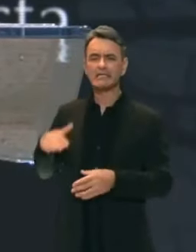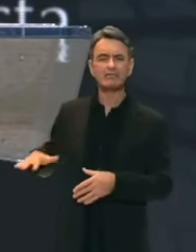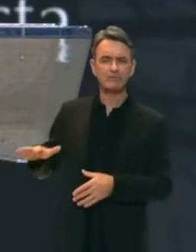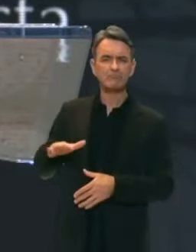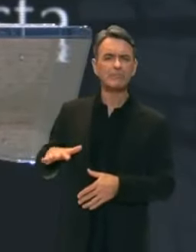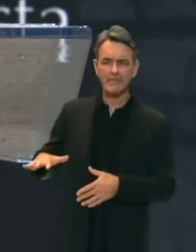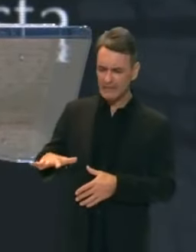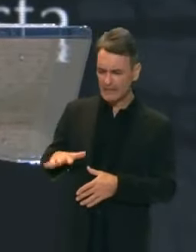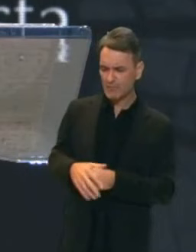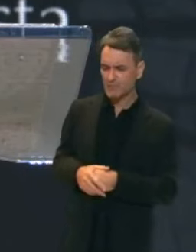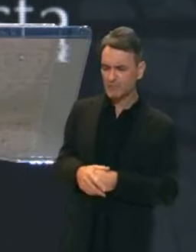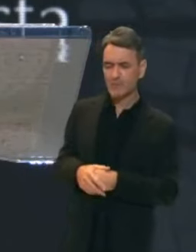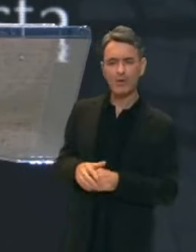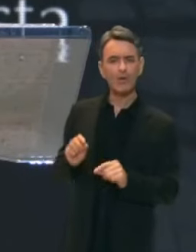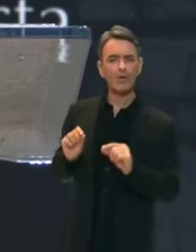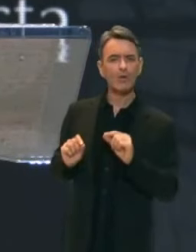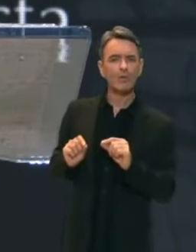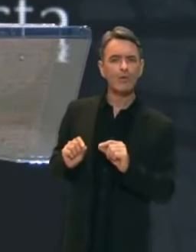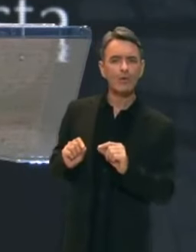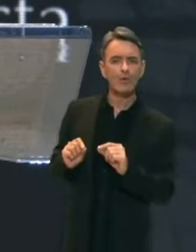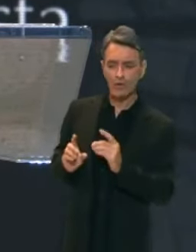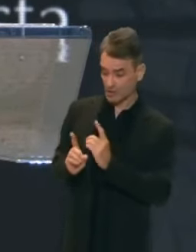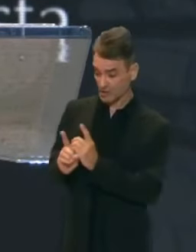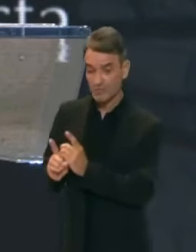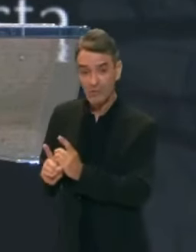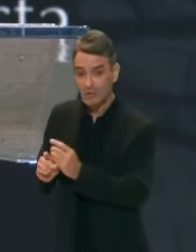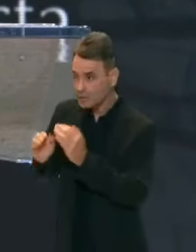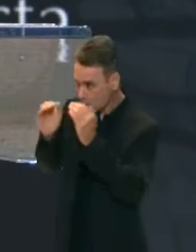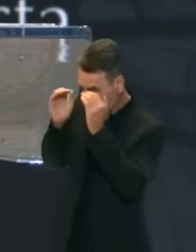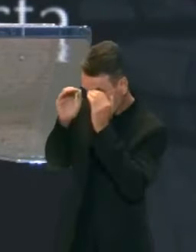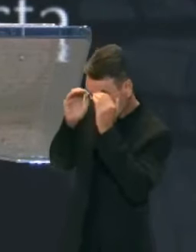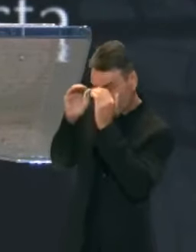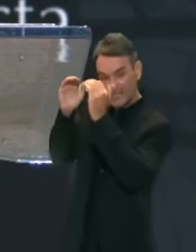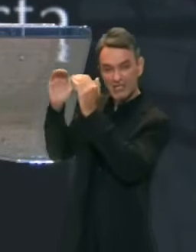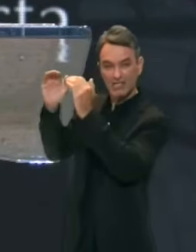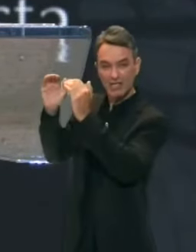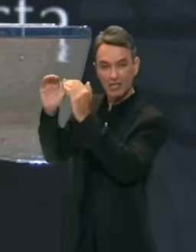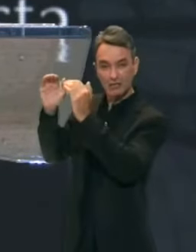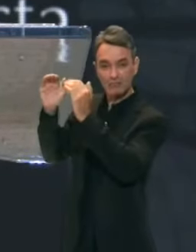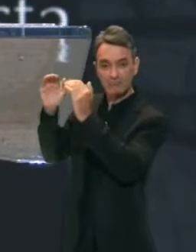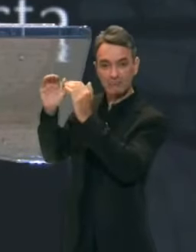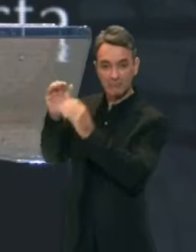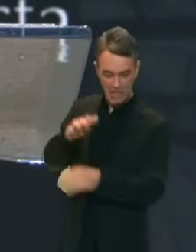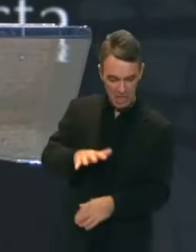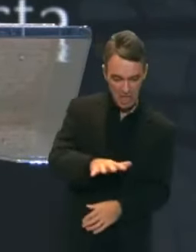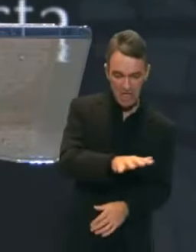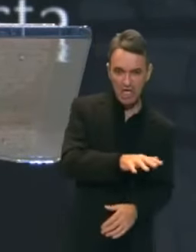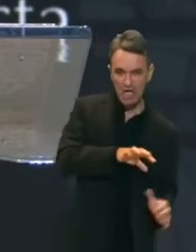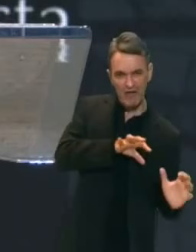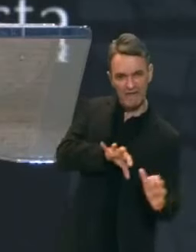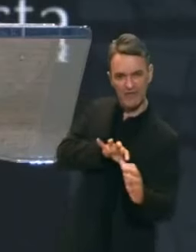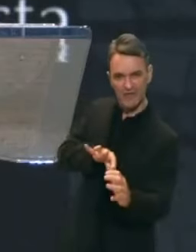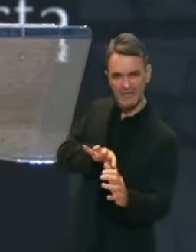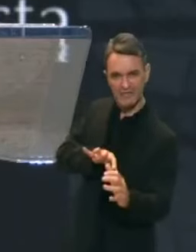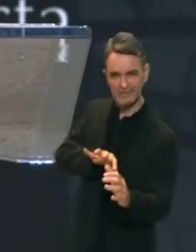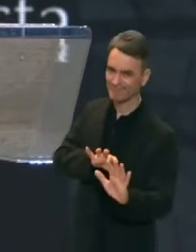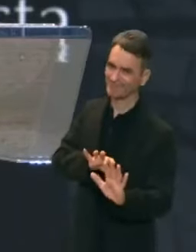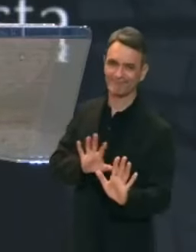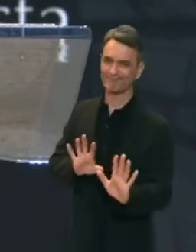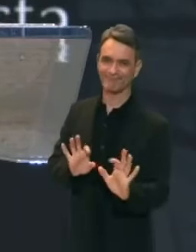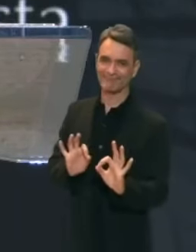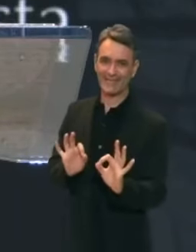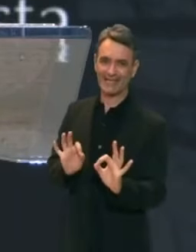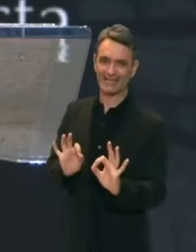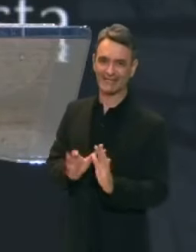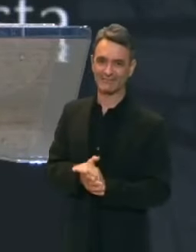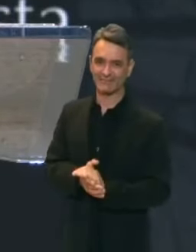Eles obedeciam e não se deixavam influenciar pelo mundo. Por isso permaneceram